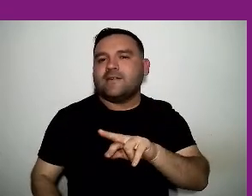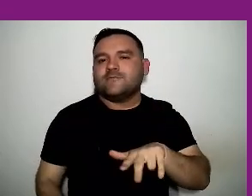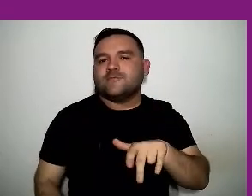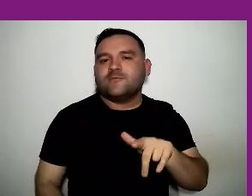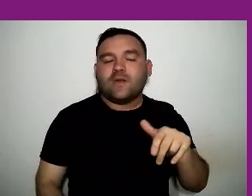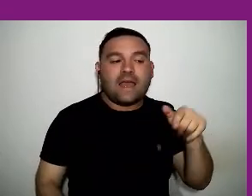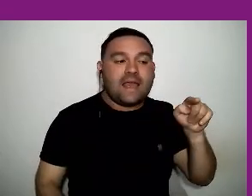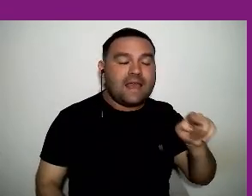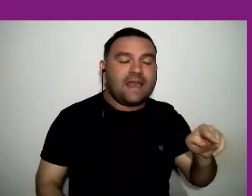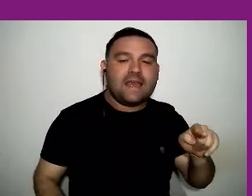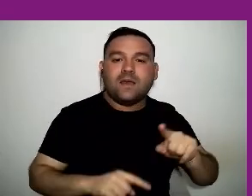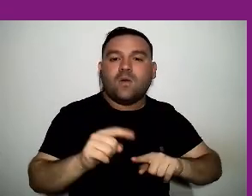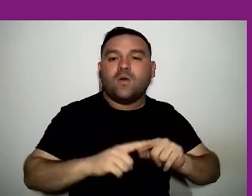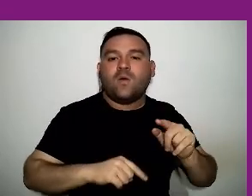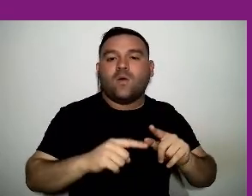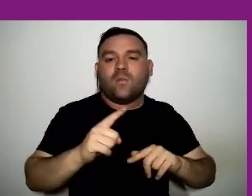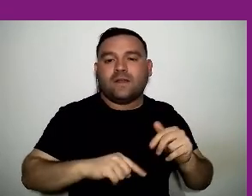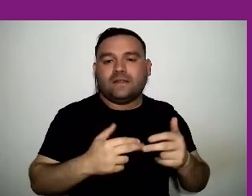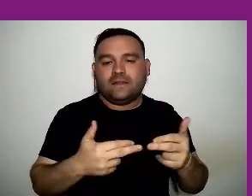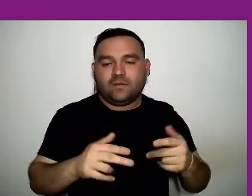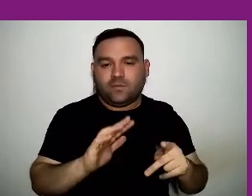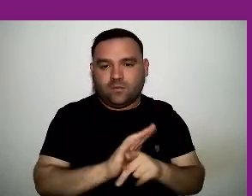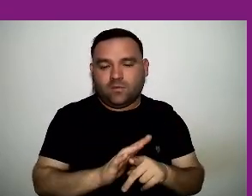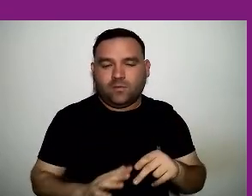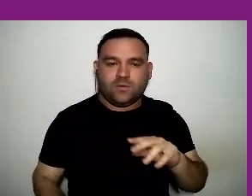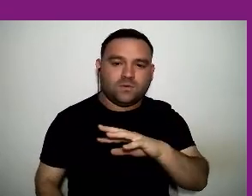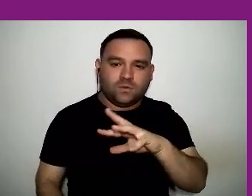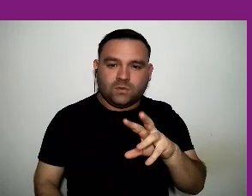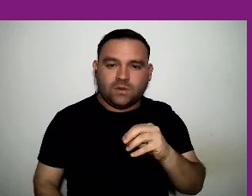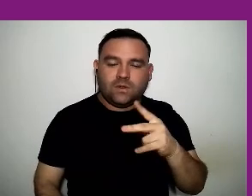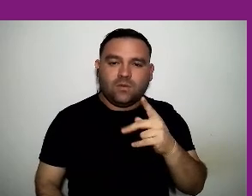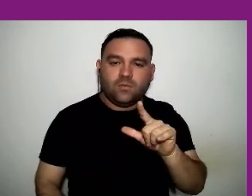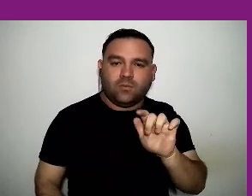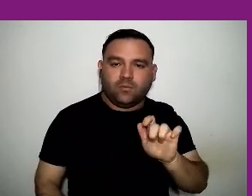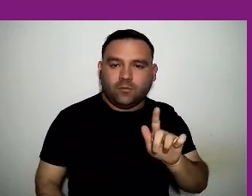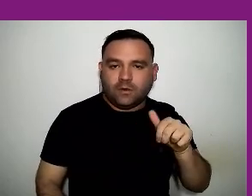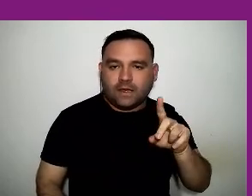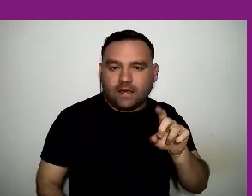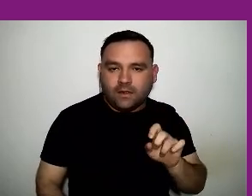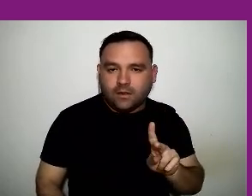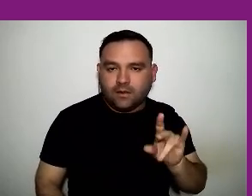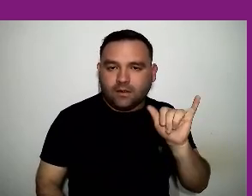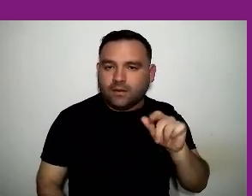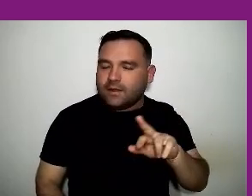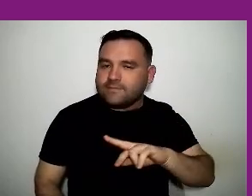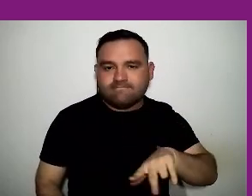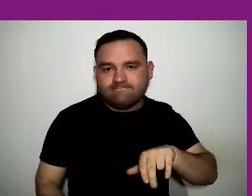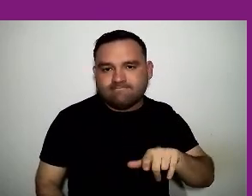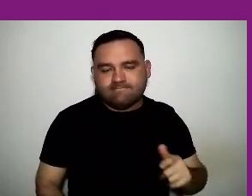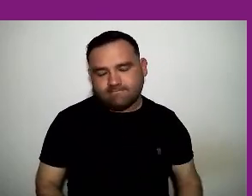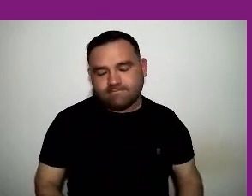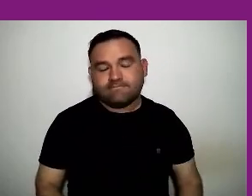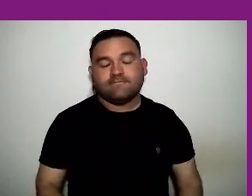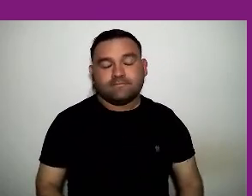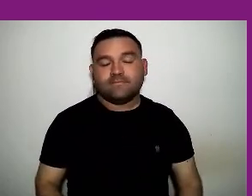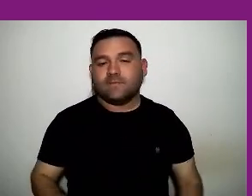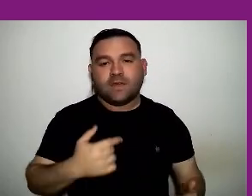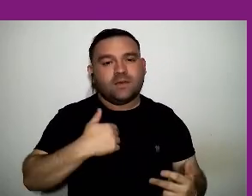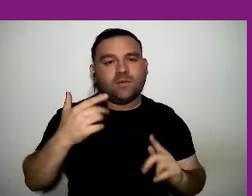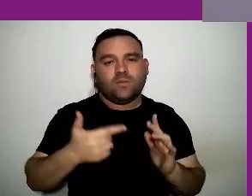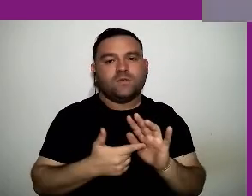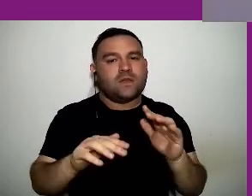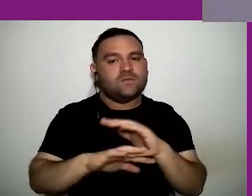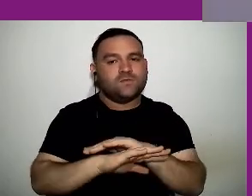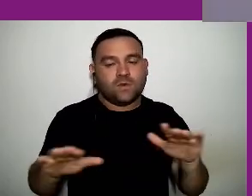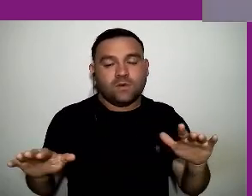necessariamente o modo ventilatório como plug and play vai fazer diferença nesses pacientes. Enfim, é isso que eu tinha para mostrar